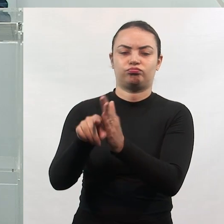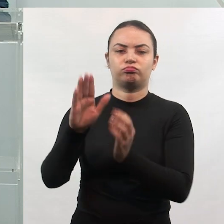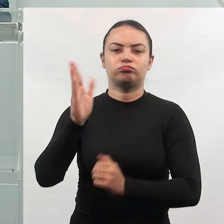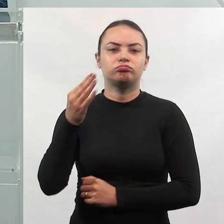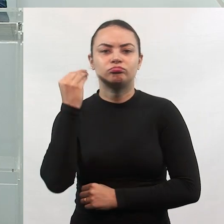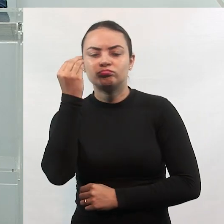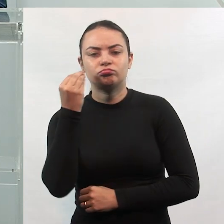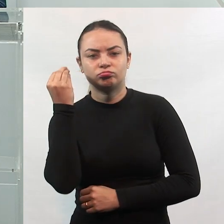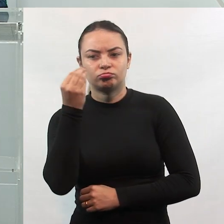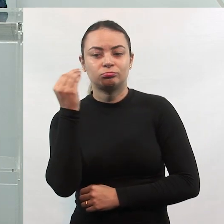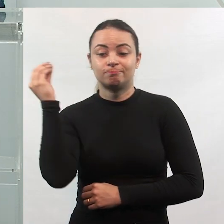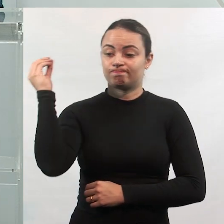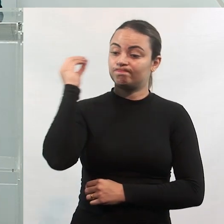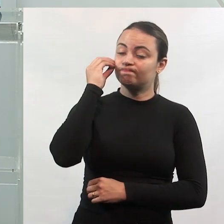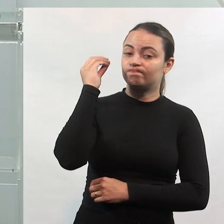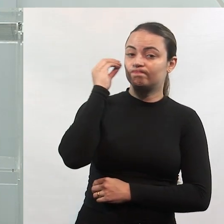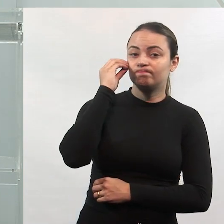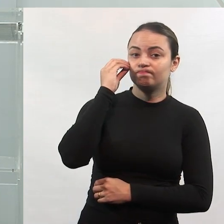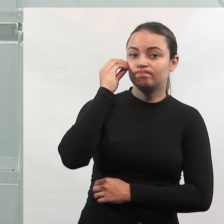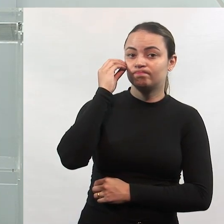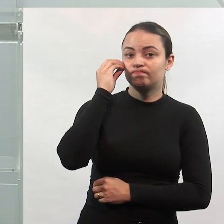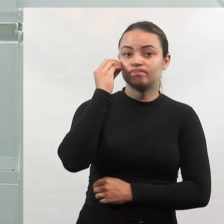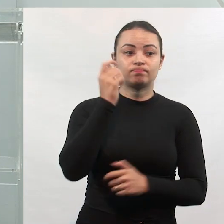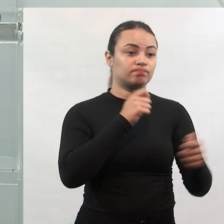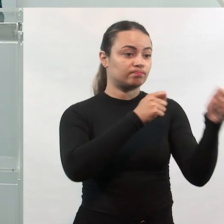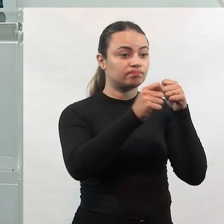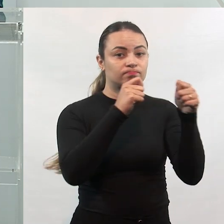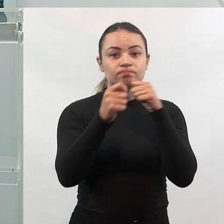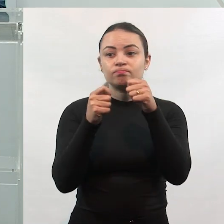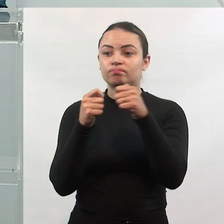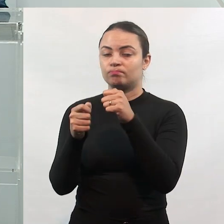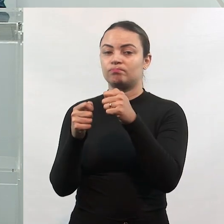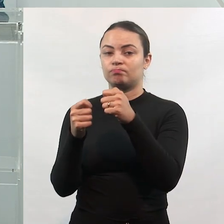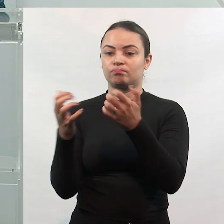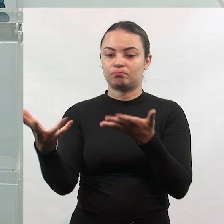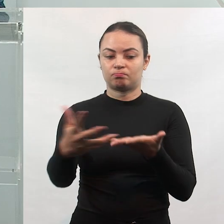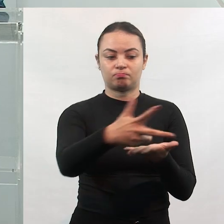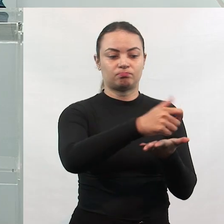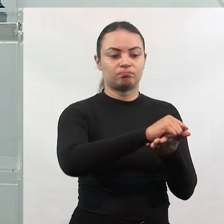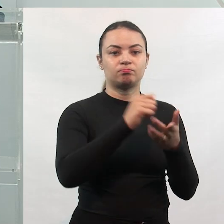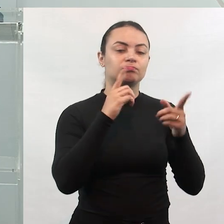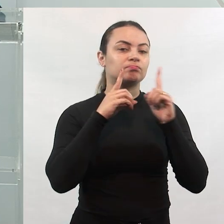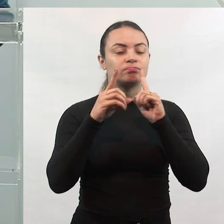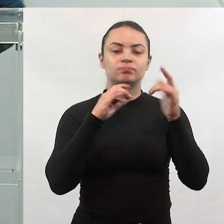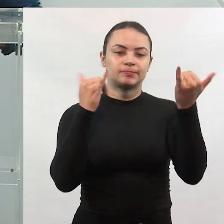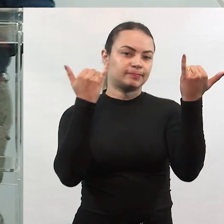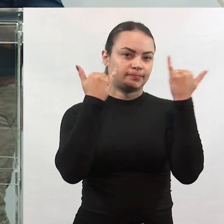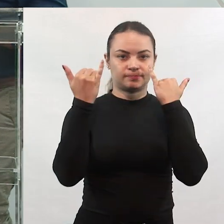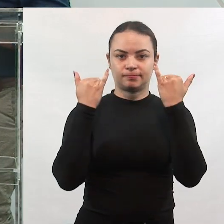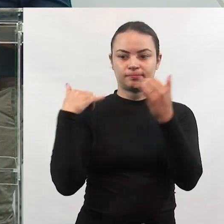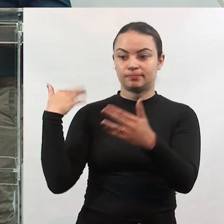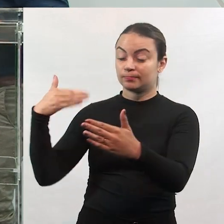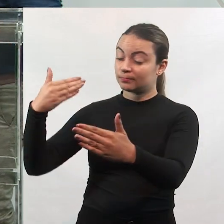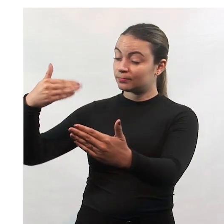tá? Porque a gente precisa desse contexto de realidade para poder buscar as respostas, tá?